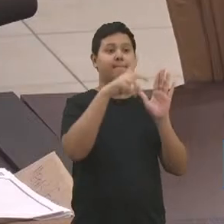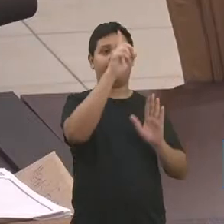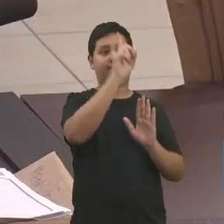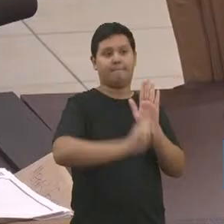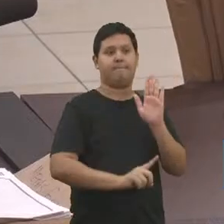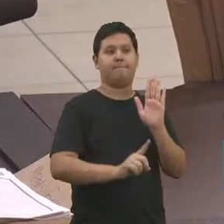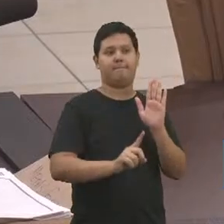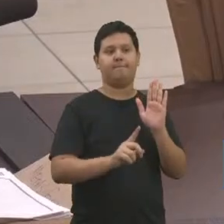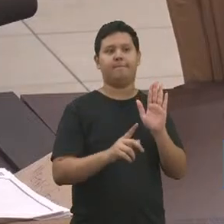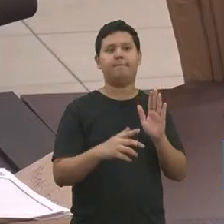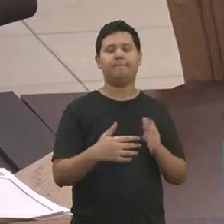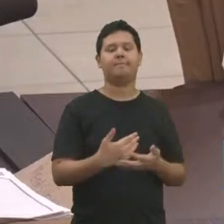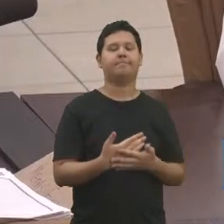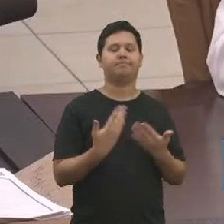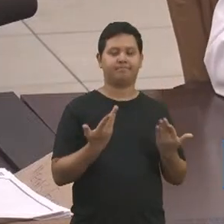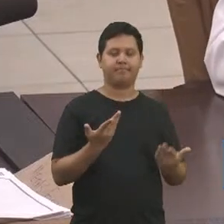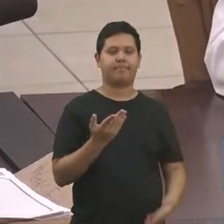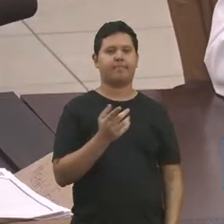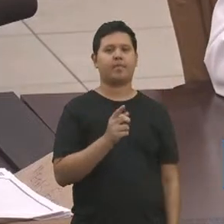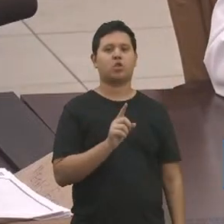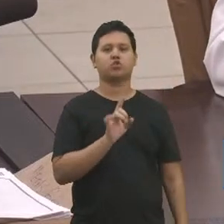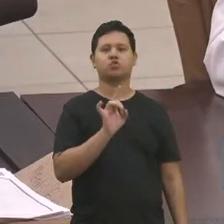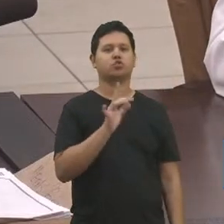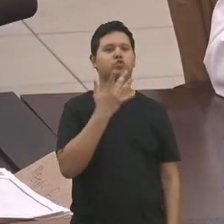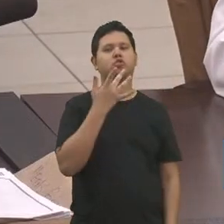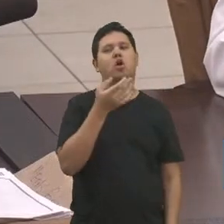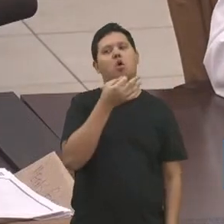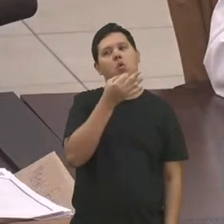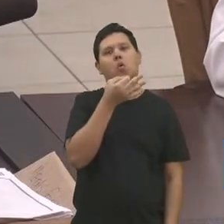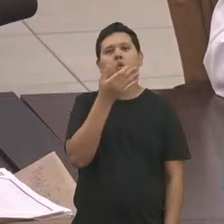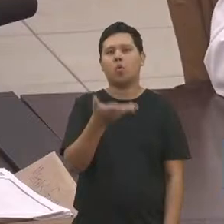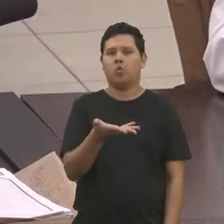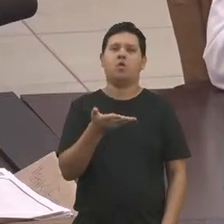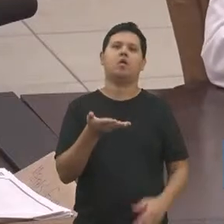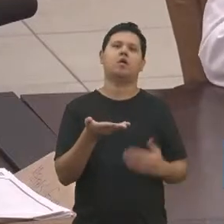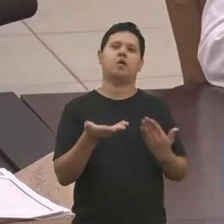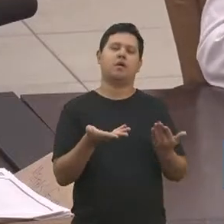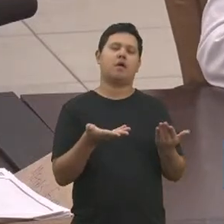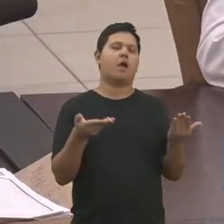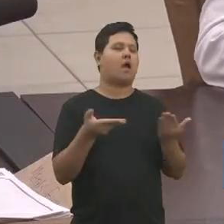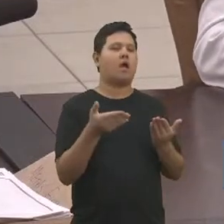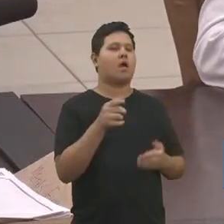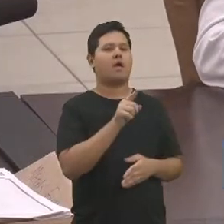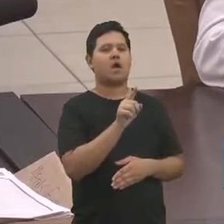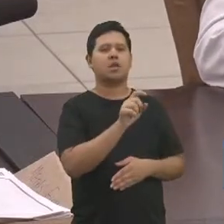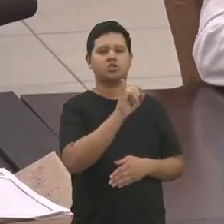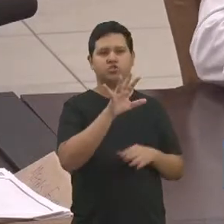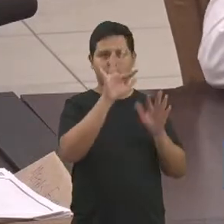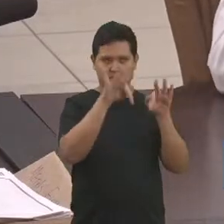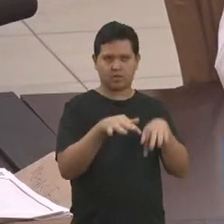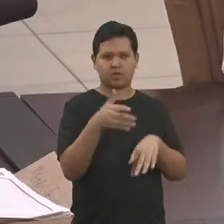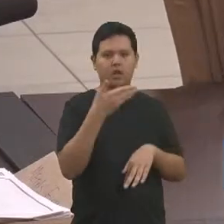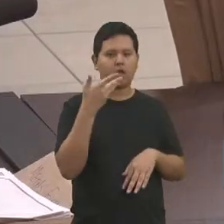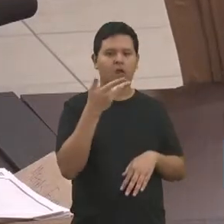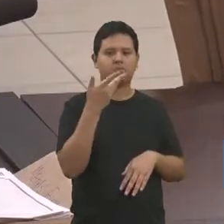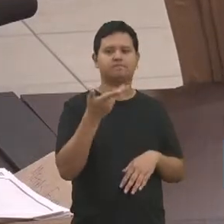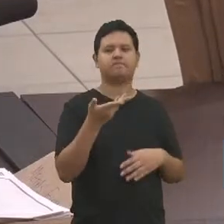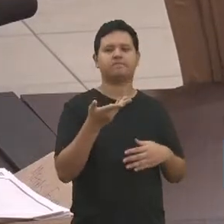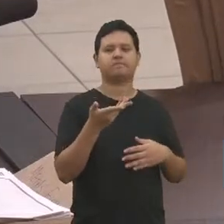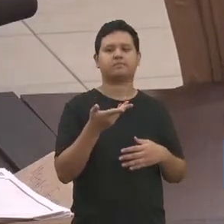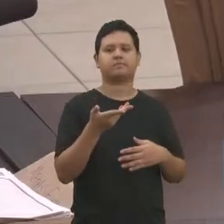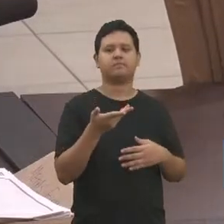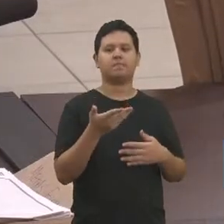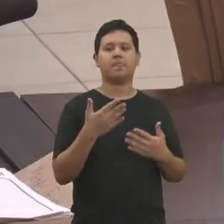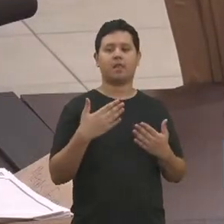jurídica para ninguém. Então, é só uma consideração. E eu agora gostaria de finalizar. Por